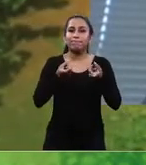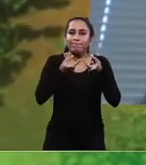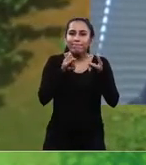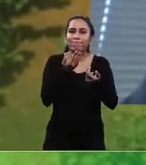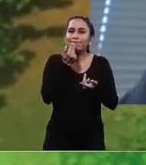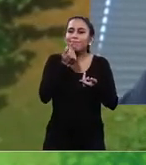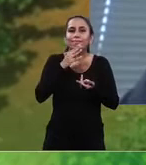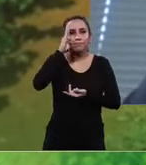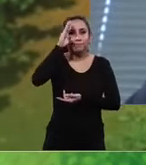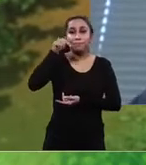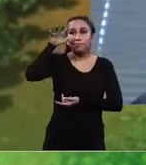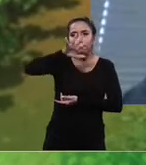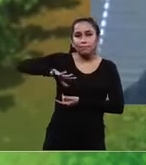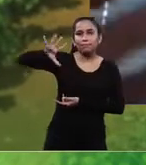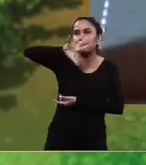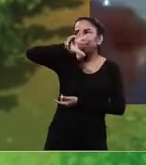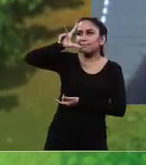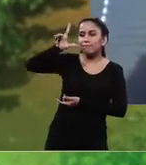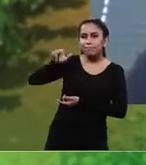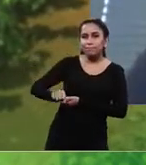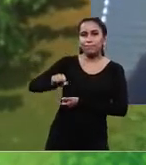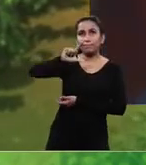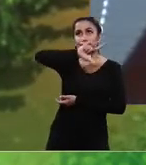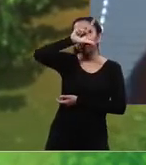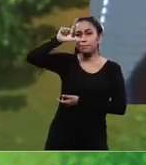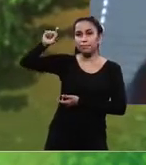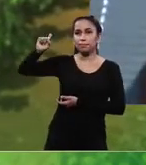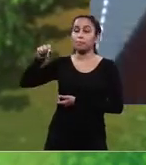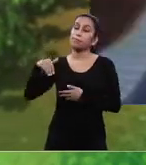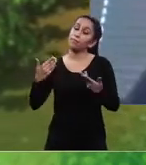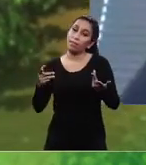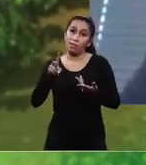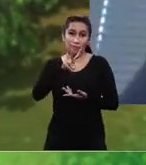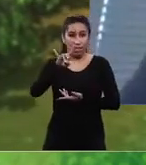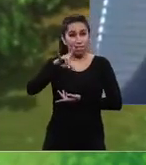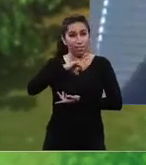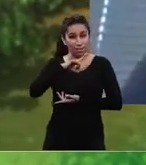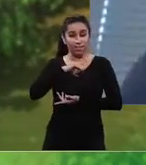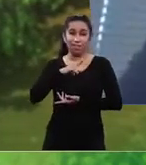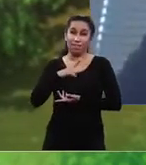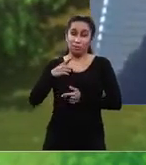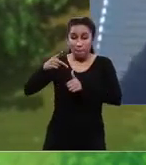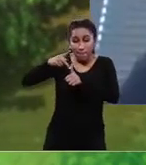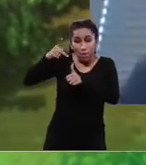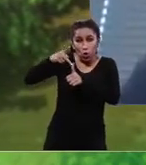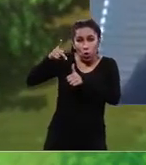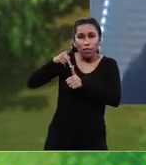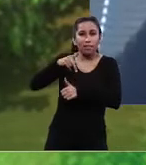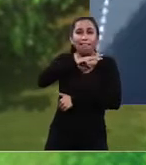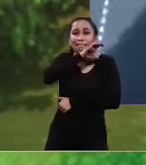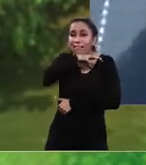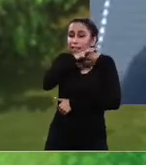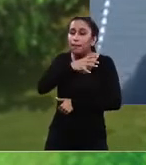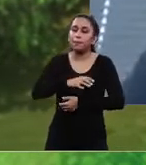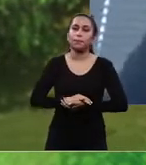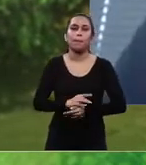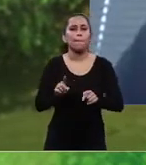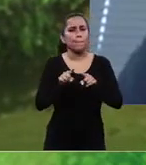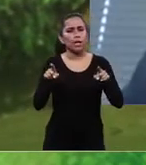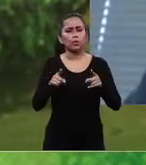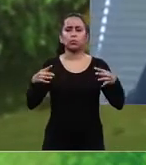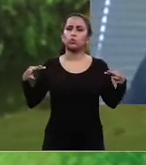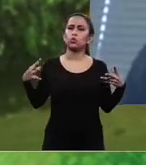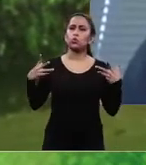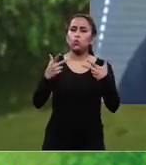regiões africanas e asiáticas. Essa demanda vai estar muito concentrada, uma demanda por proteína animal, mas por todo tipo